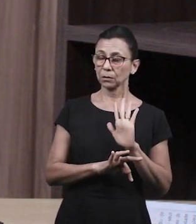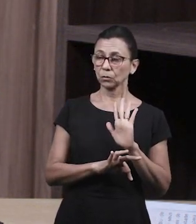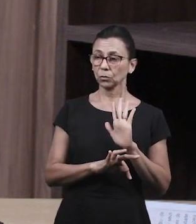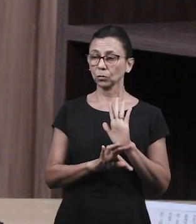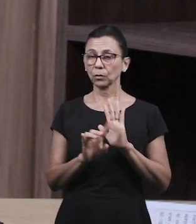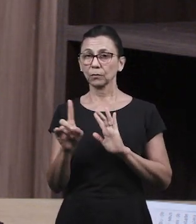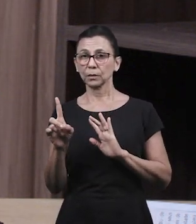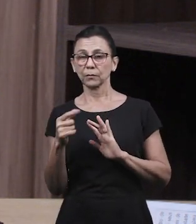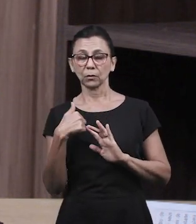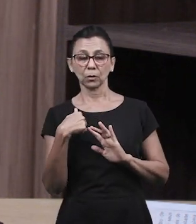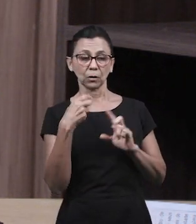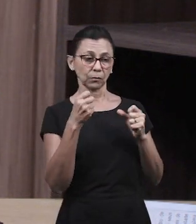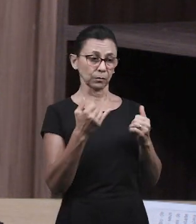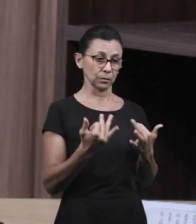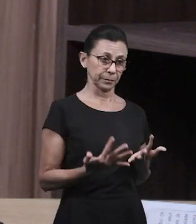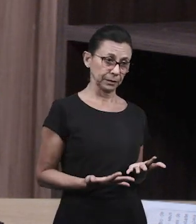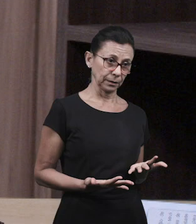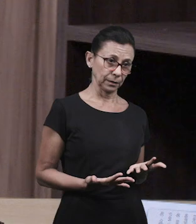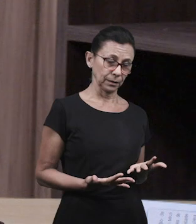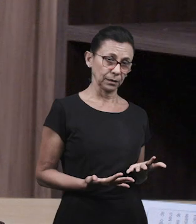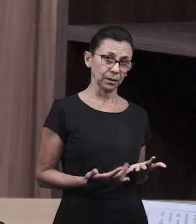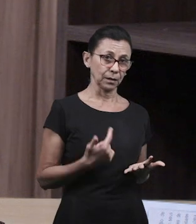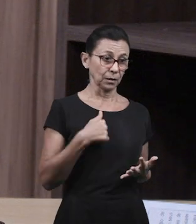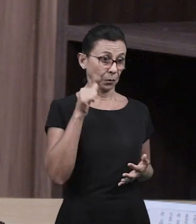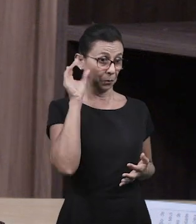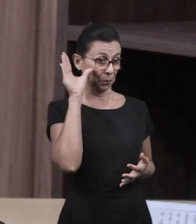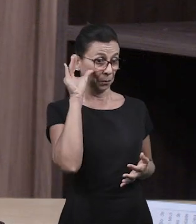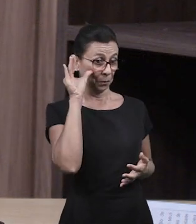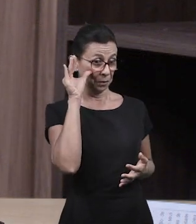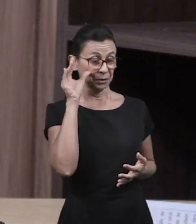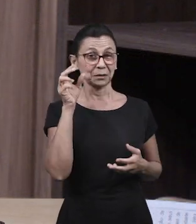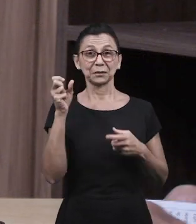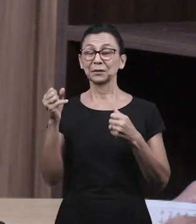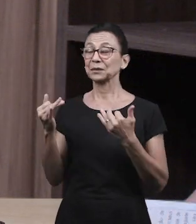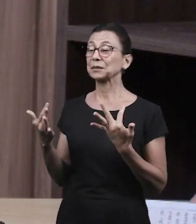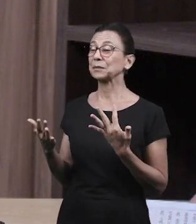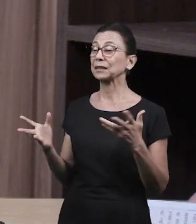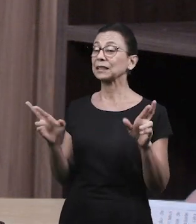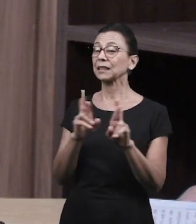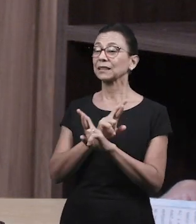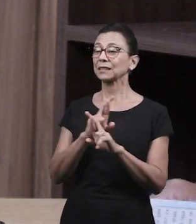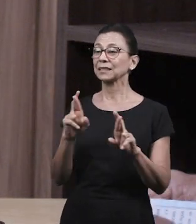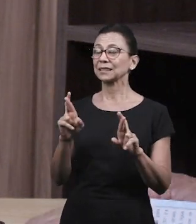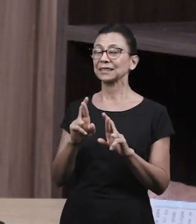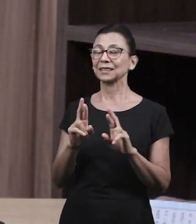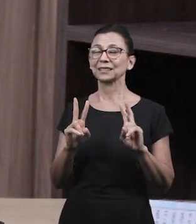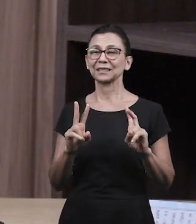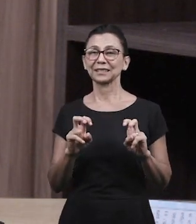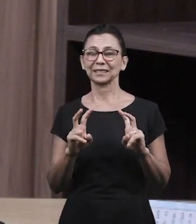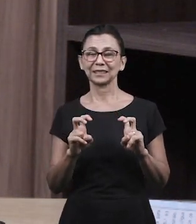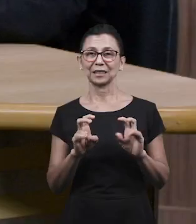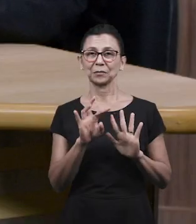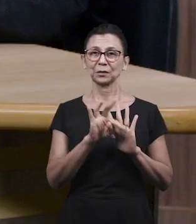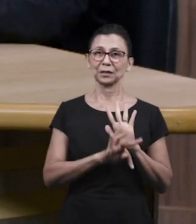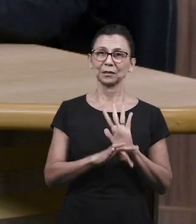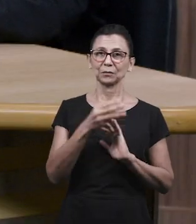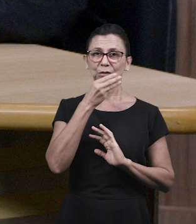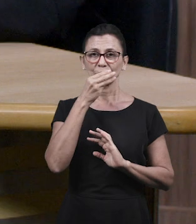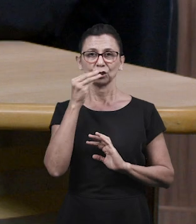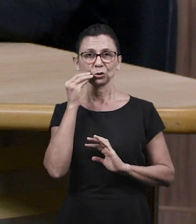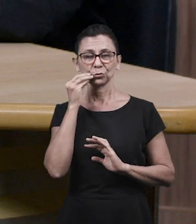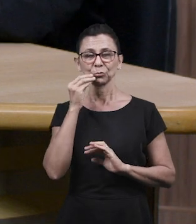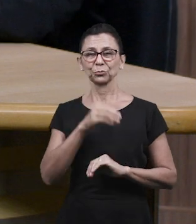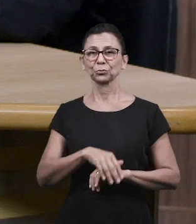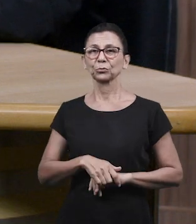você falou assim, eu vou explicar. Então, até eu estou curioso. Então, explica para a gente a associação desse tema, ou desse texto, com o tema jejum.